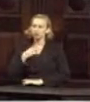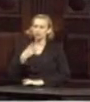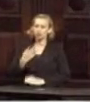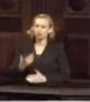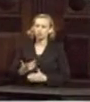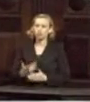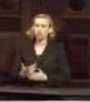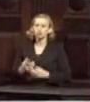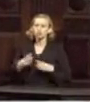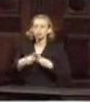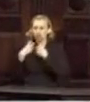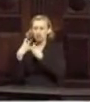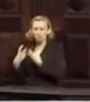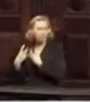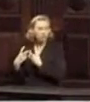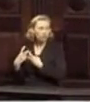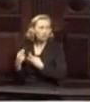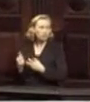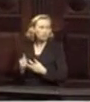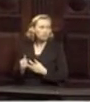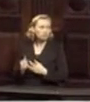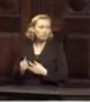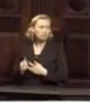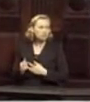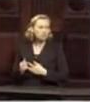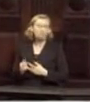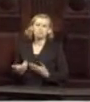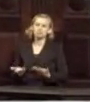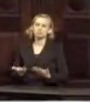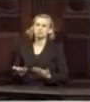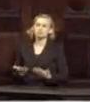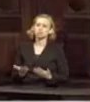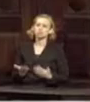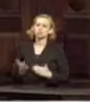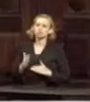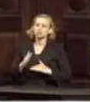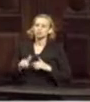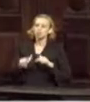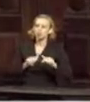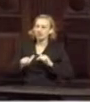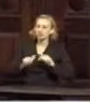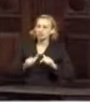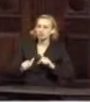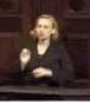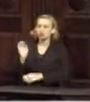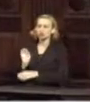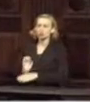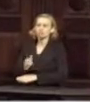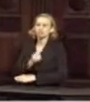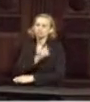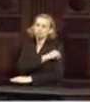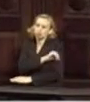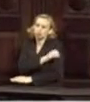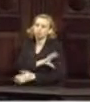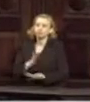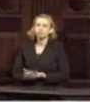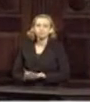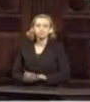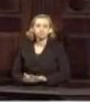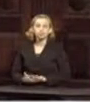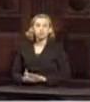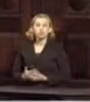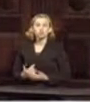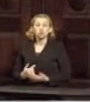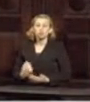no clamor pelos servidores públicos do Estado do Rio de Janeiro. É inacreditável que nós já estejamos